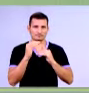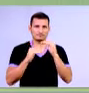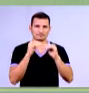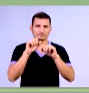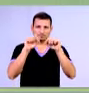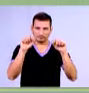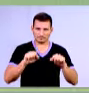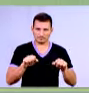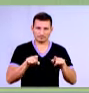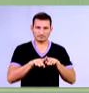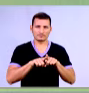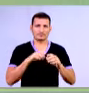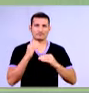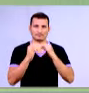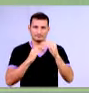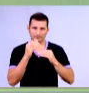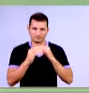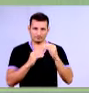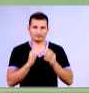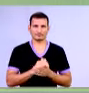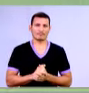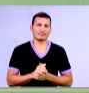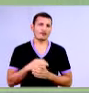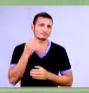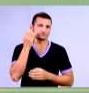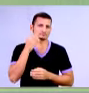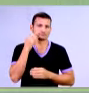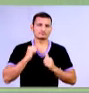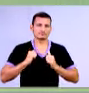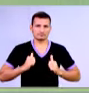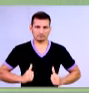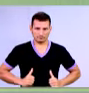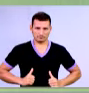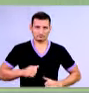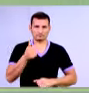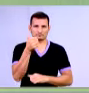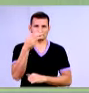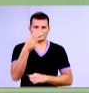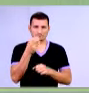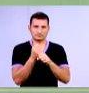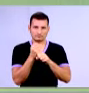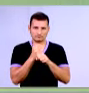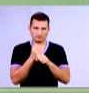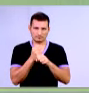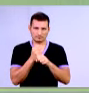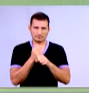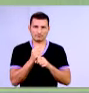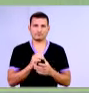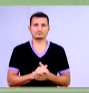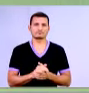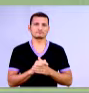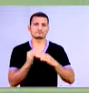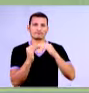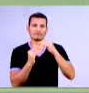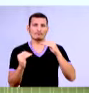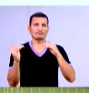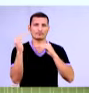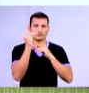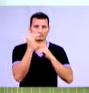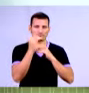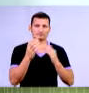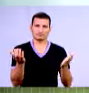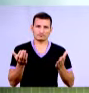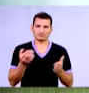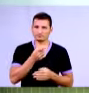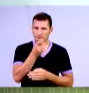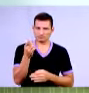banco de dados. A experiência acadêmica, 13 anos de atuação no magistério superior, e agora com vocês